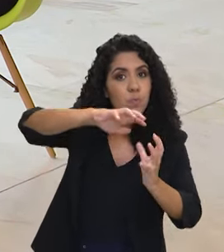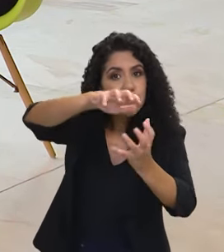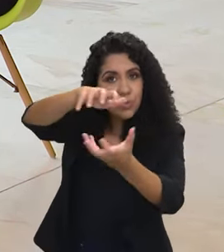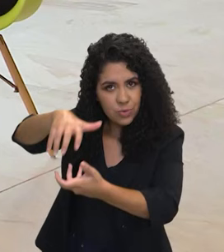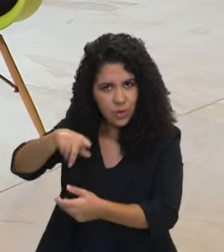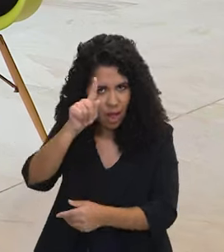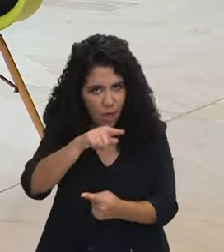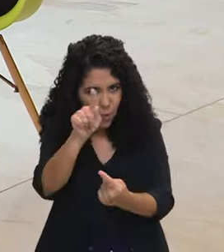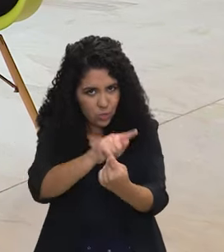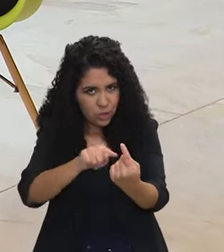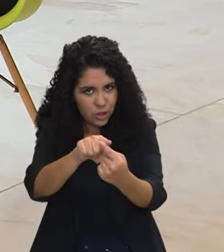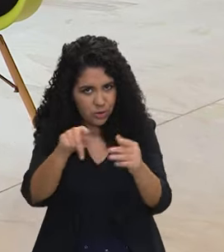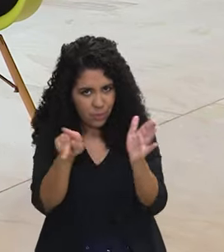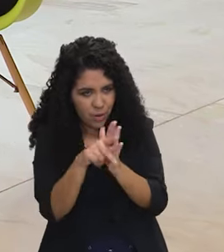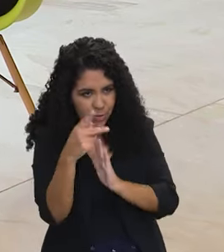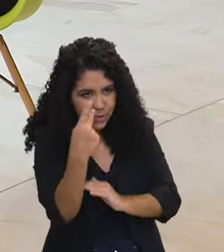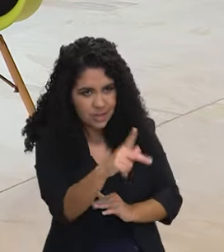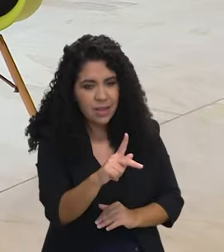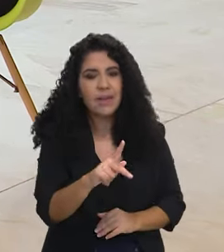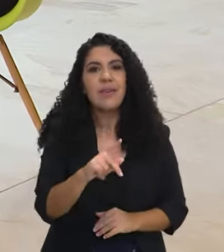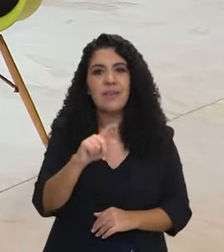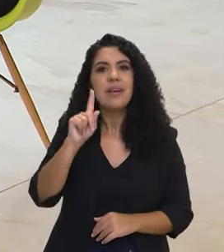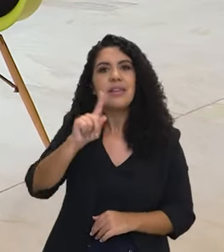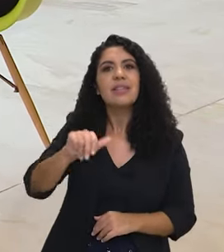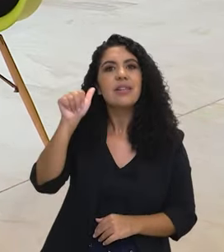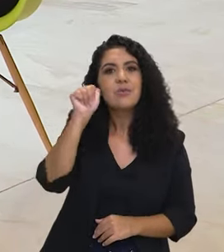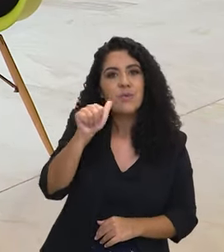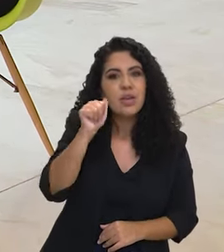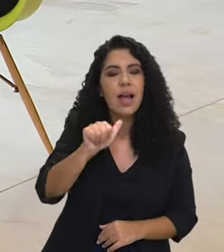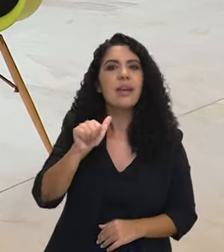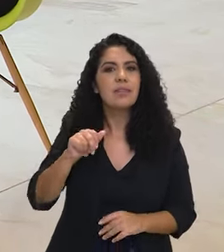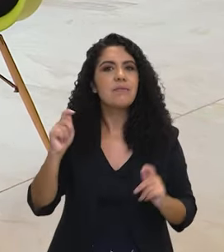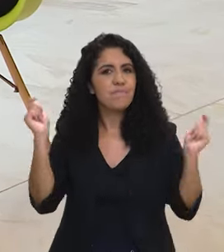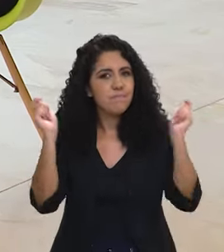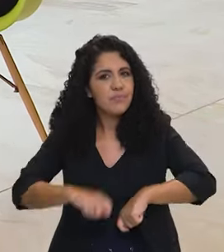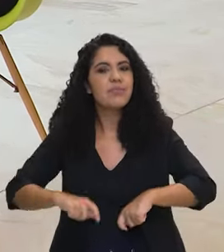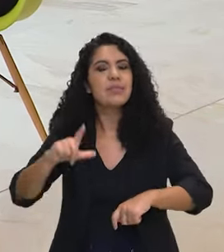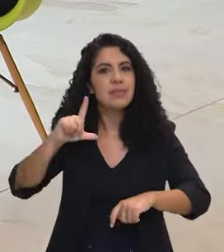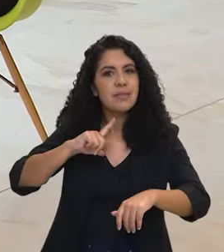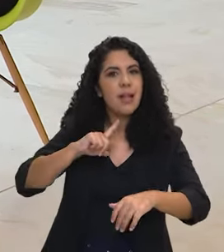missão? Ajudar a mostrar, né, que as mulheres podem alcançar o mundo todo?